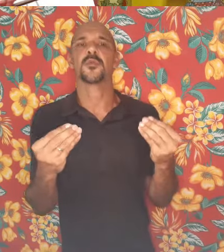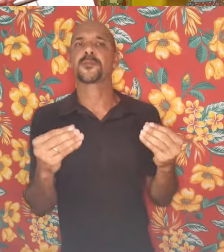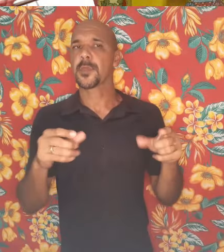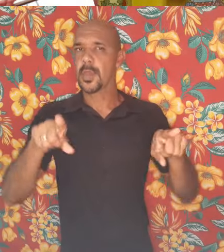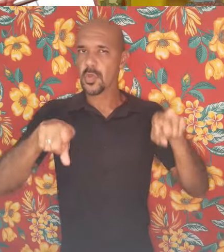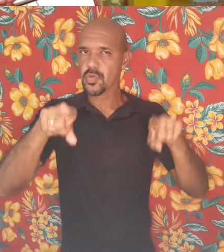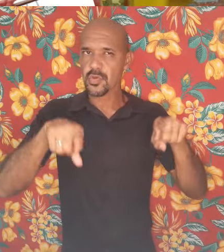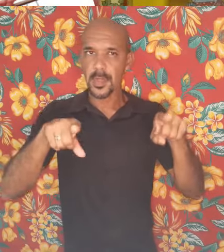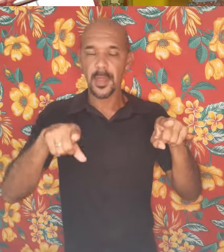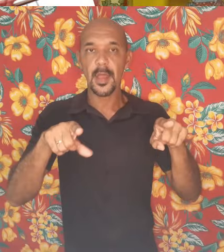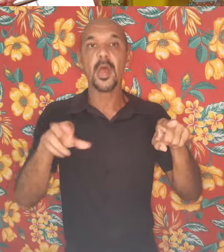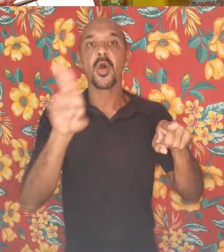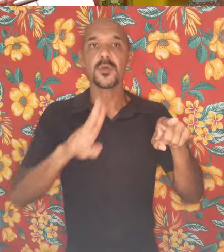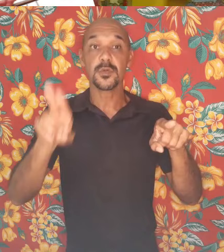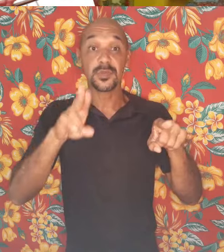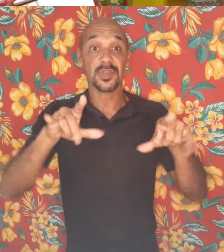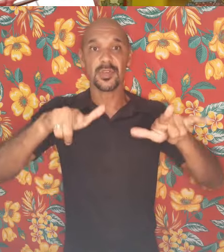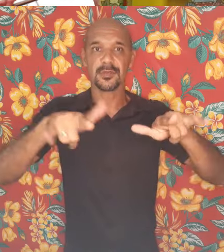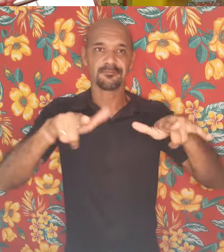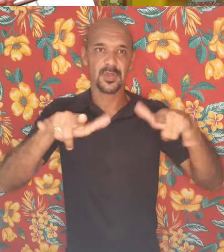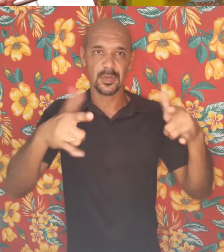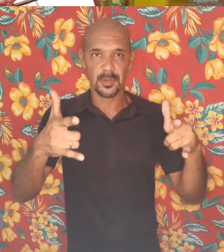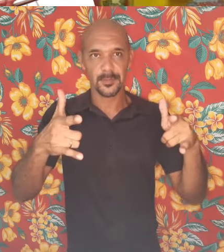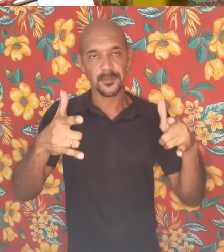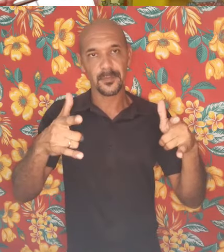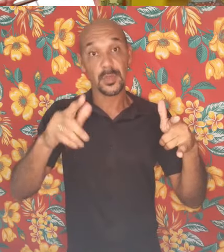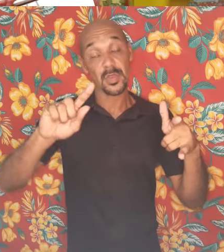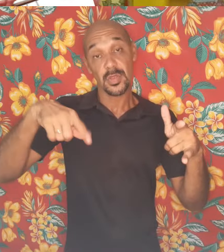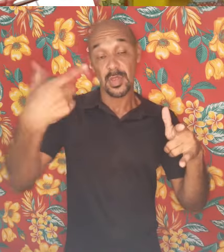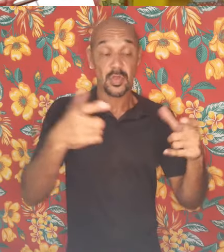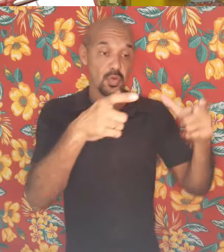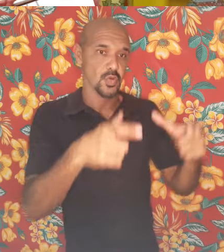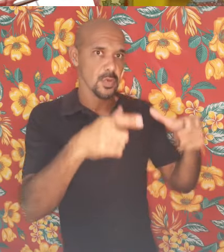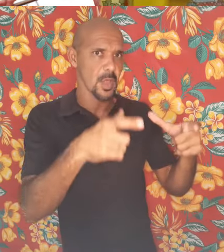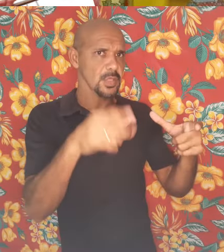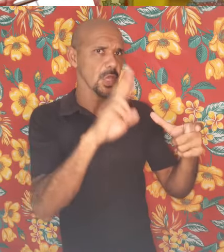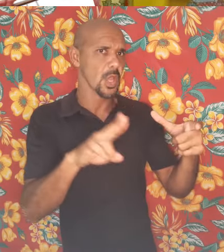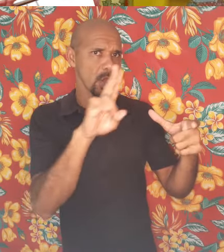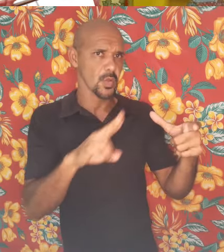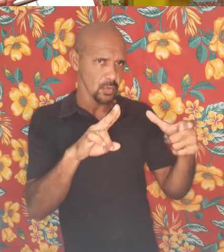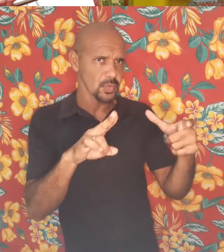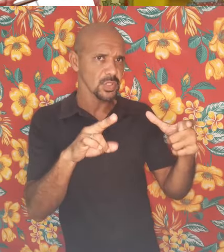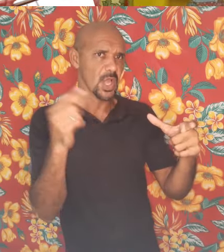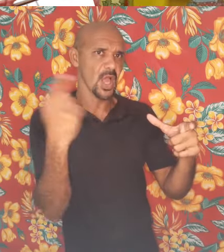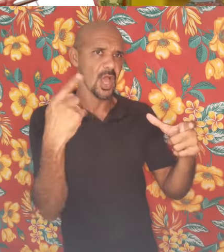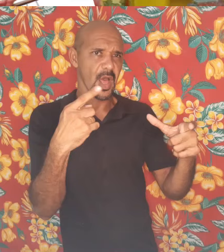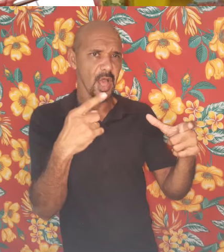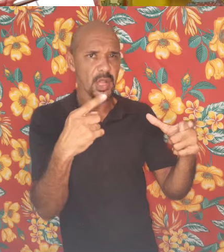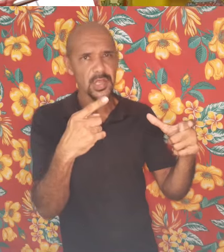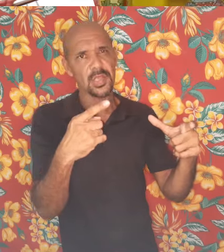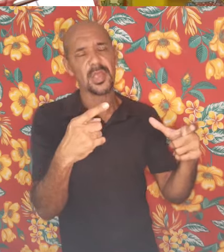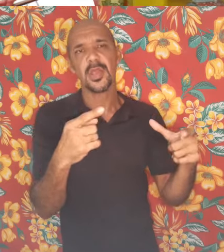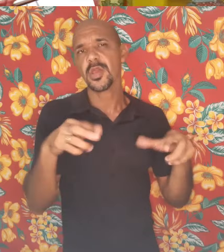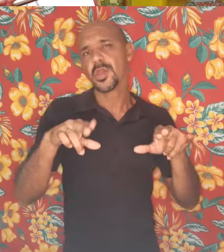dos fios, são as famosas marionetes. Já em outros lugares, se utiliza bonecos de sombra, que são